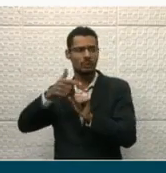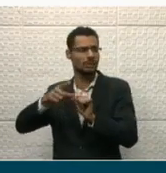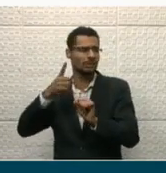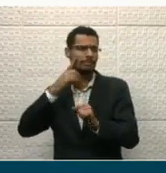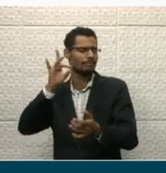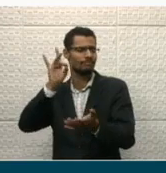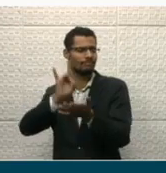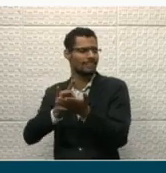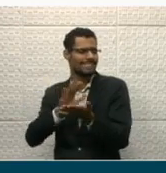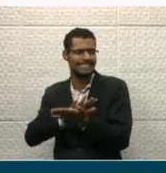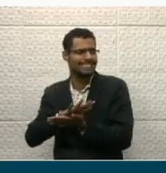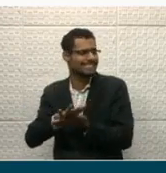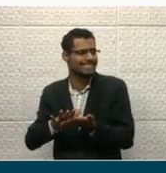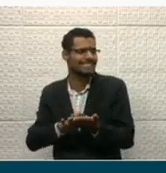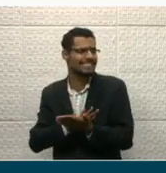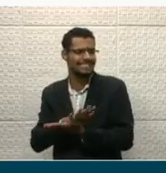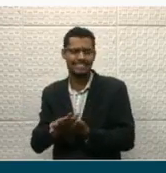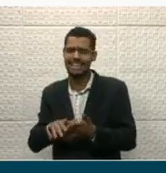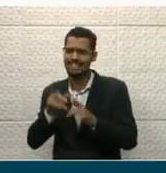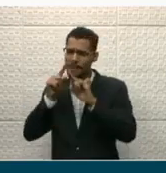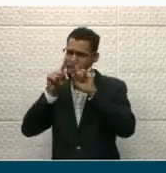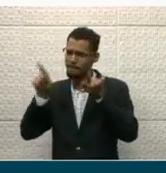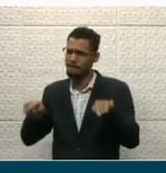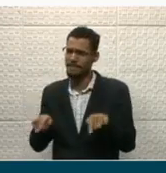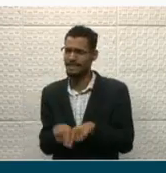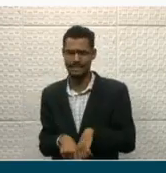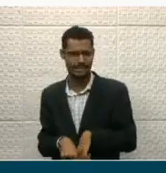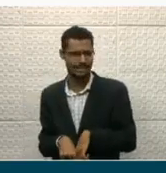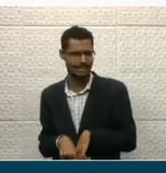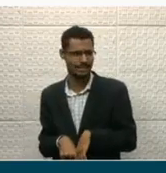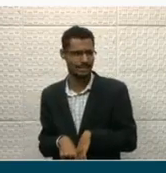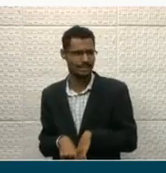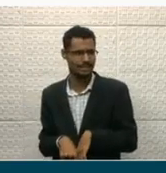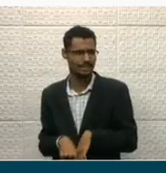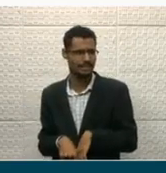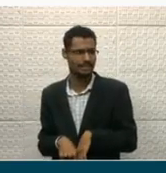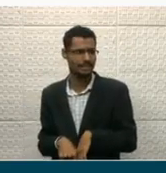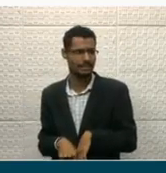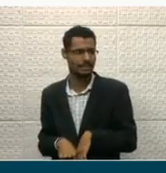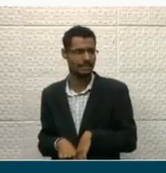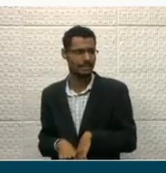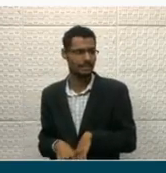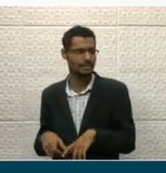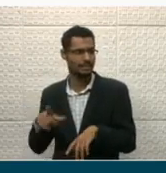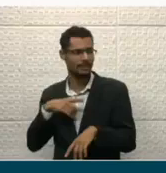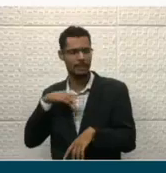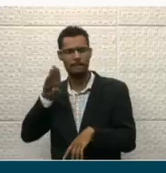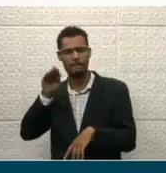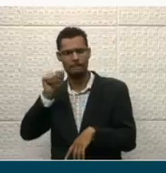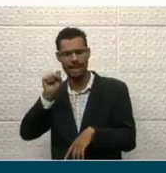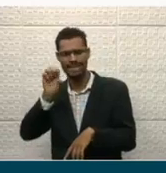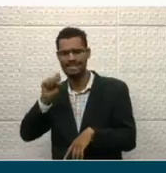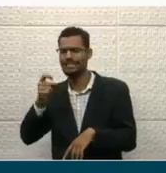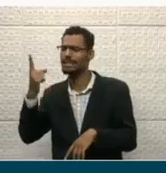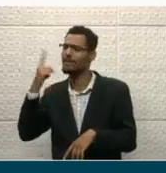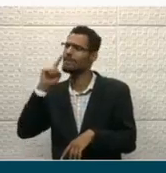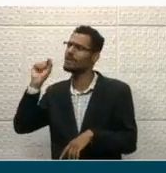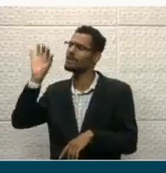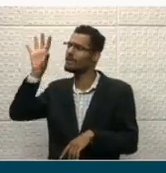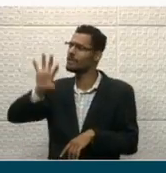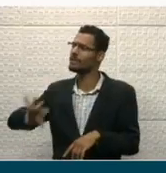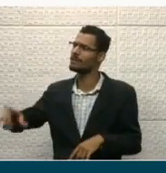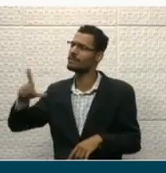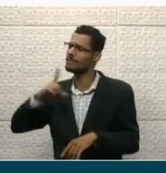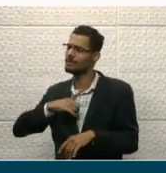referência nenhuma a respeito dessa matriz. Se não existe a indicação de bases, eu vou interpretar essa